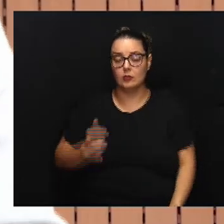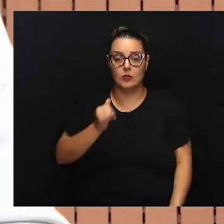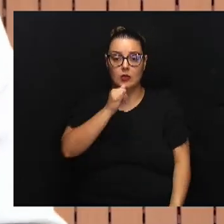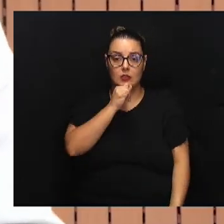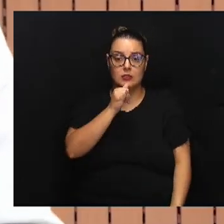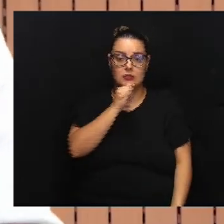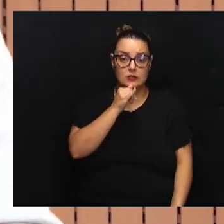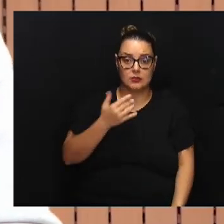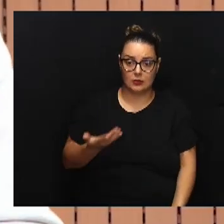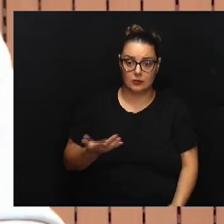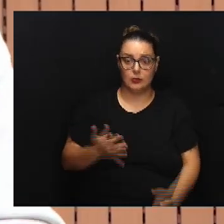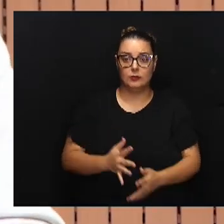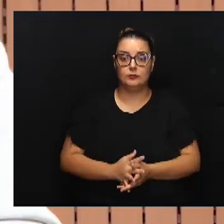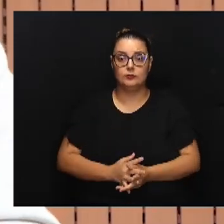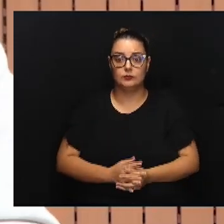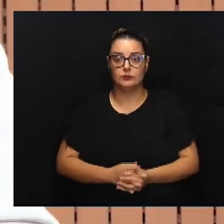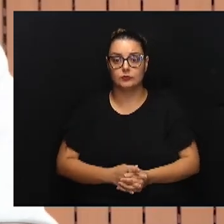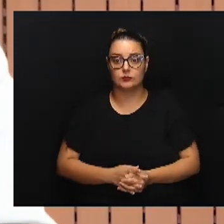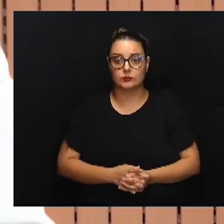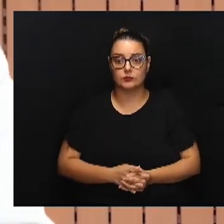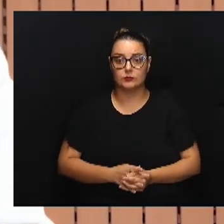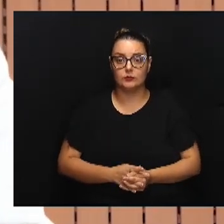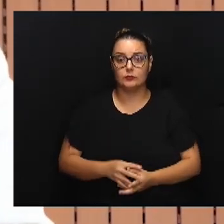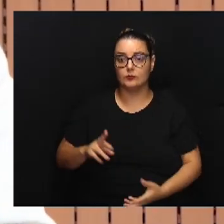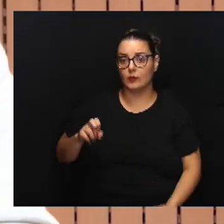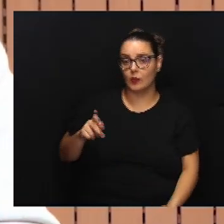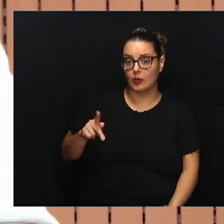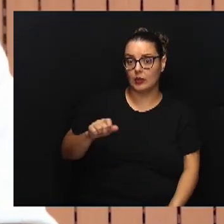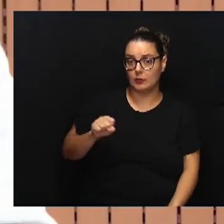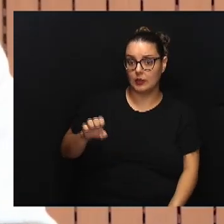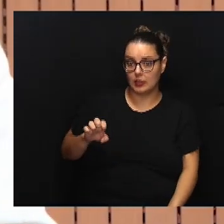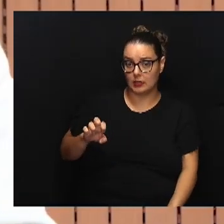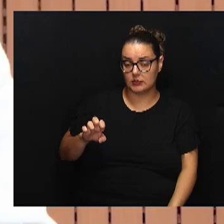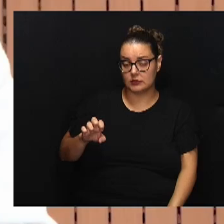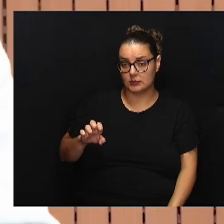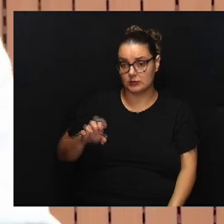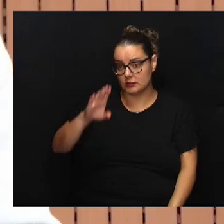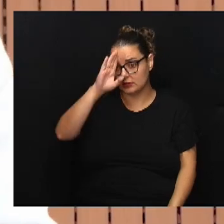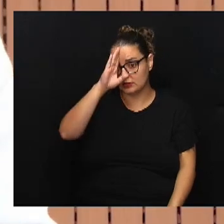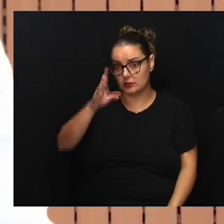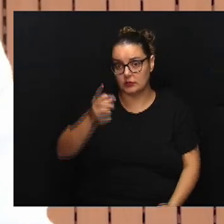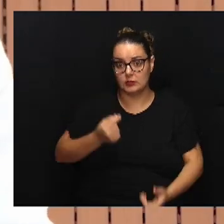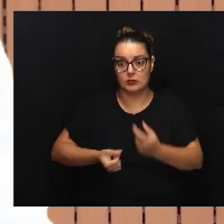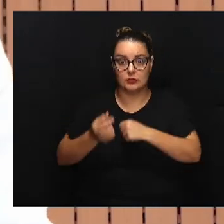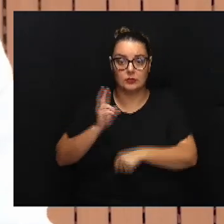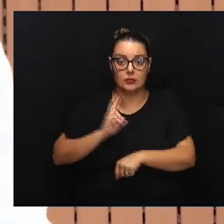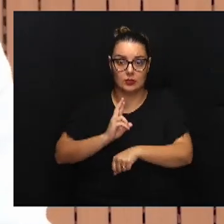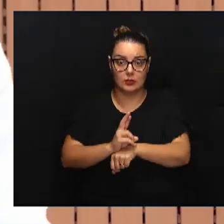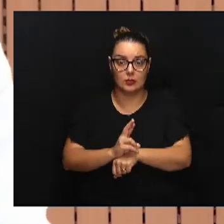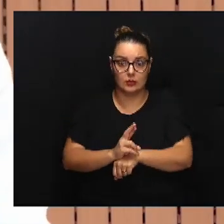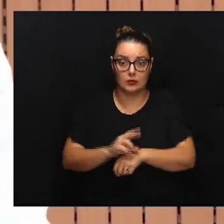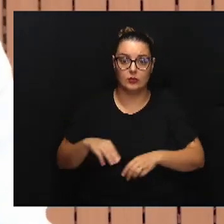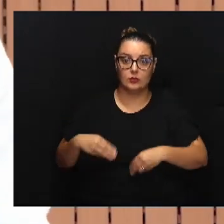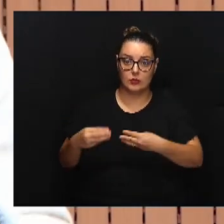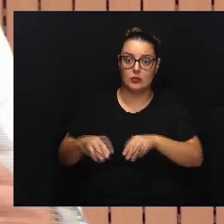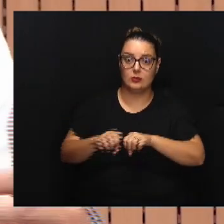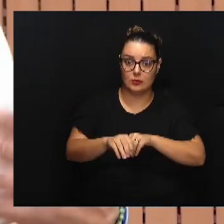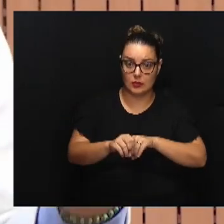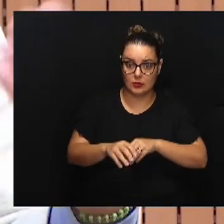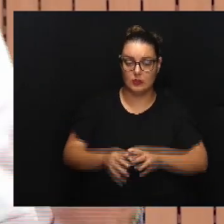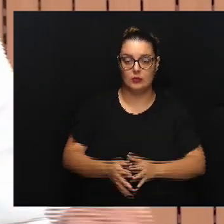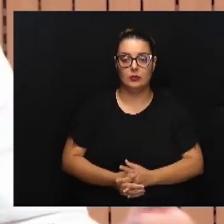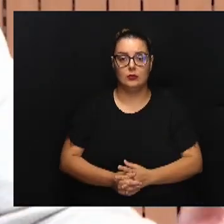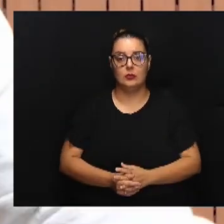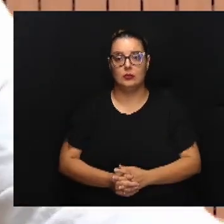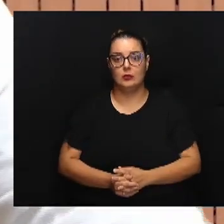né, o repasse direto de recursos do Ministério da Educação para